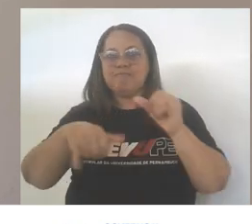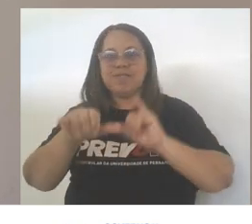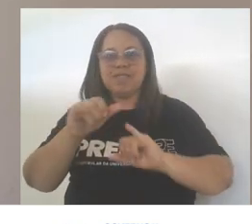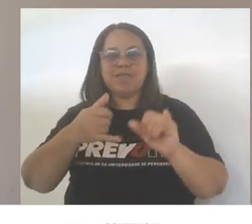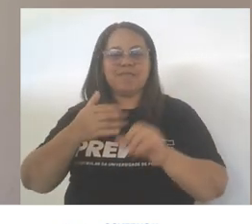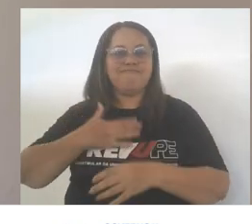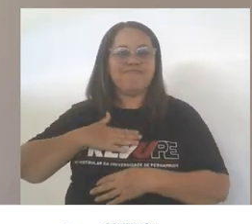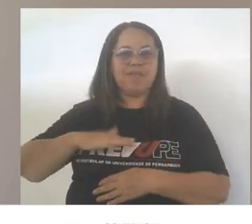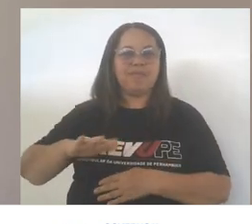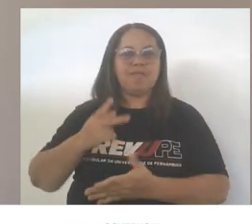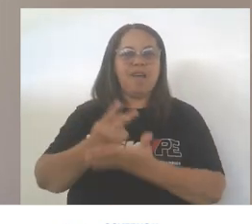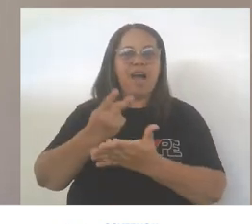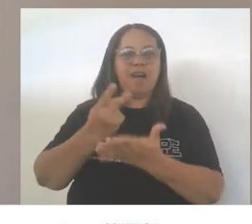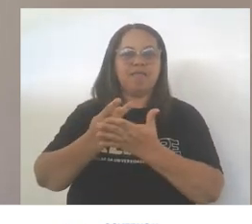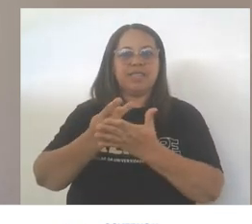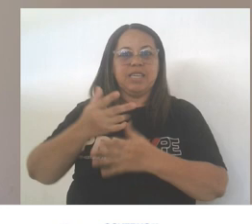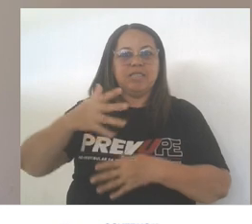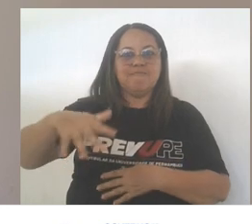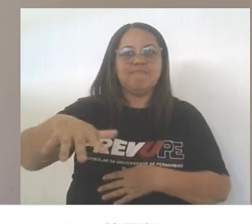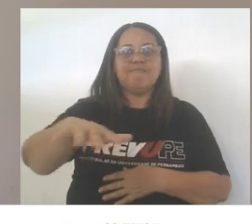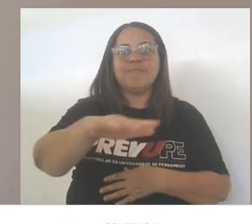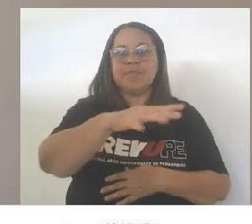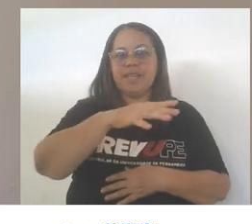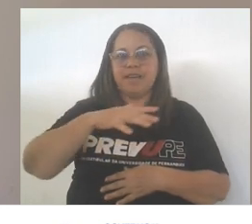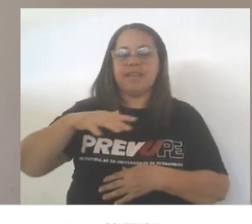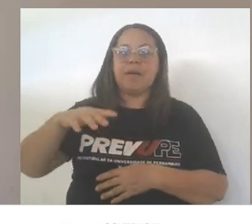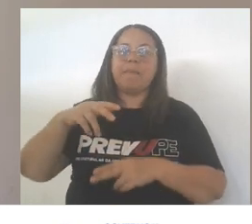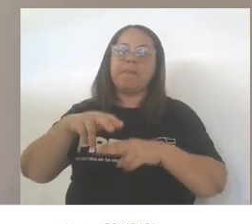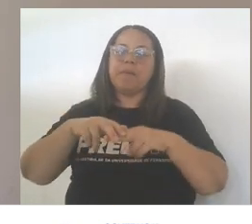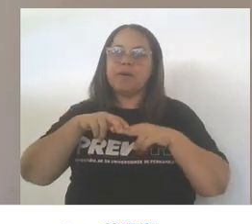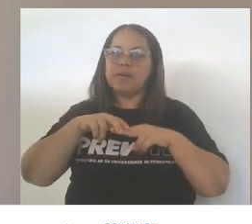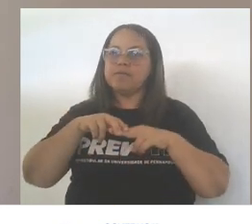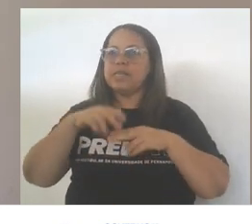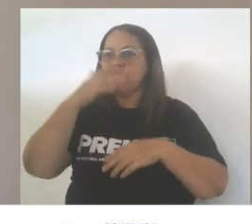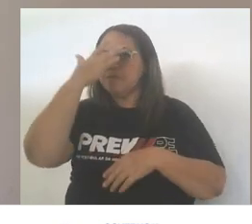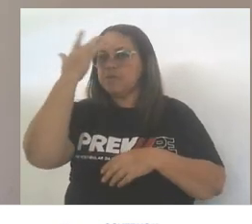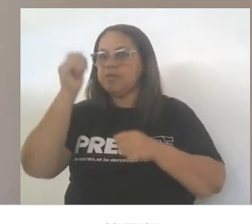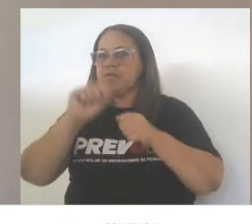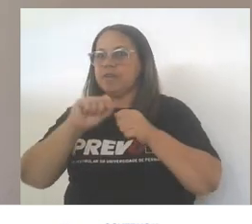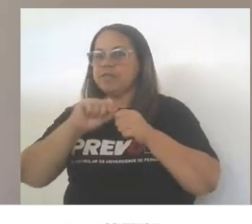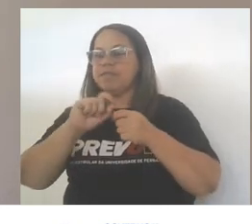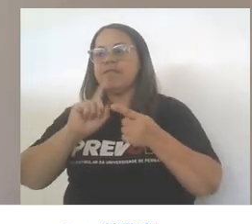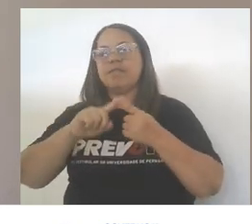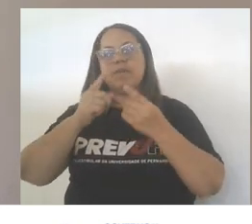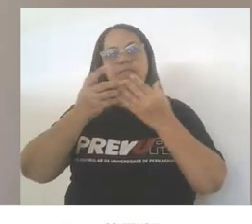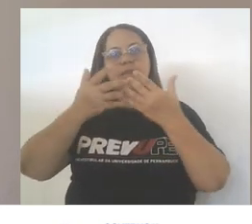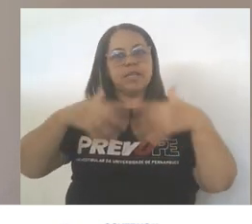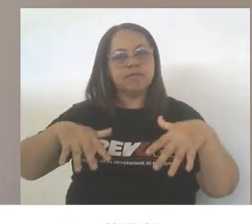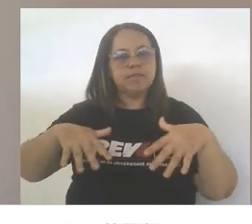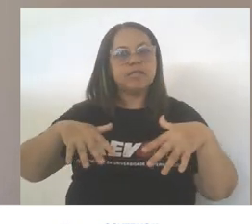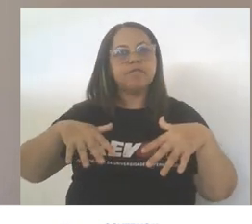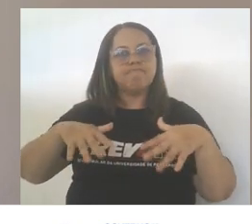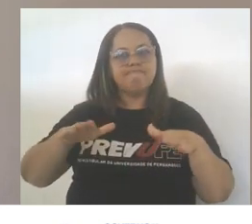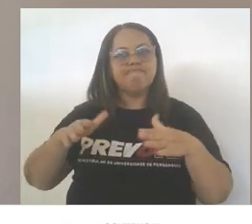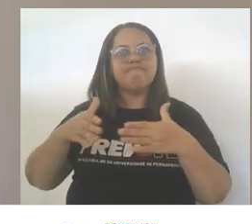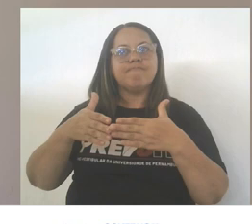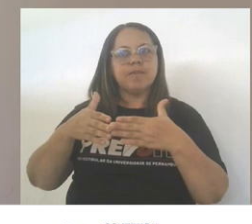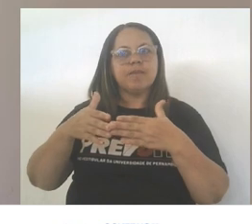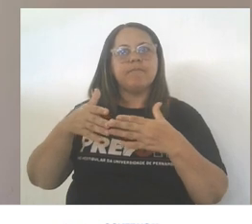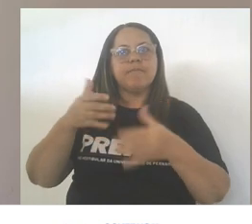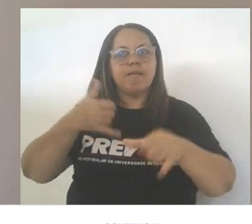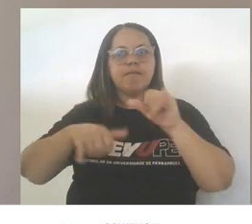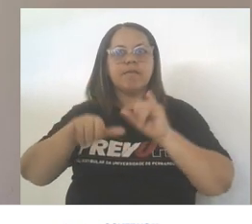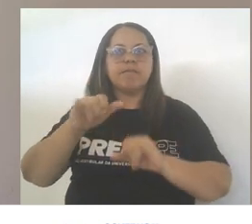indesejadas, liberadas no ambiente devido a atividades humanas e naturais, desempenhando um papel central na química